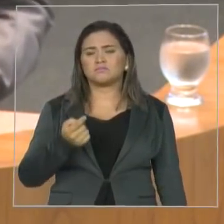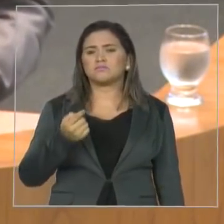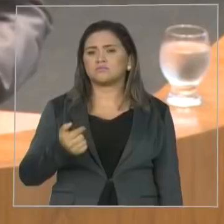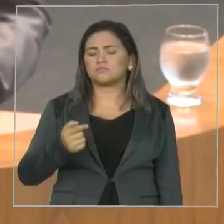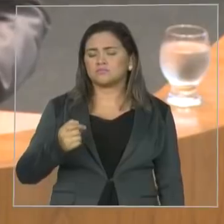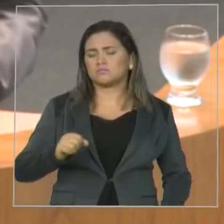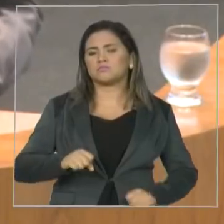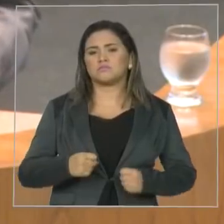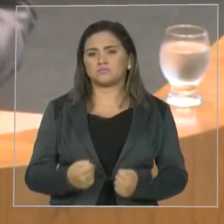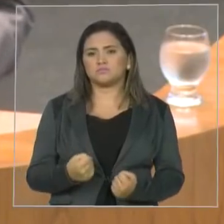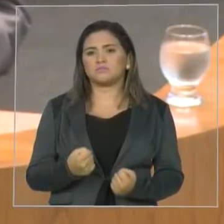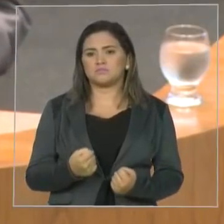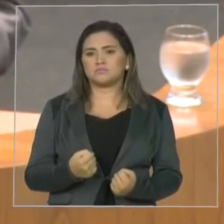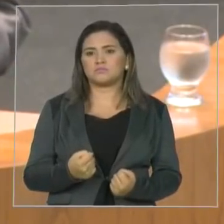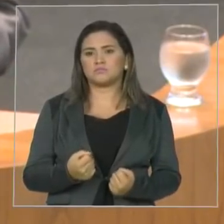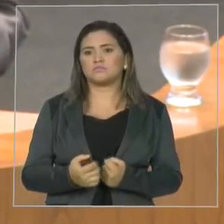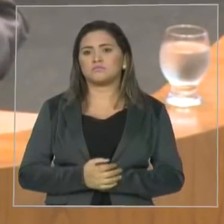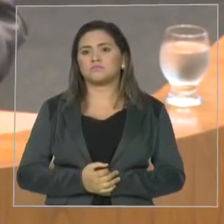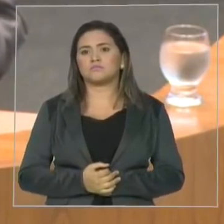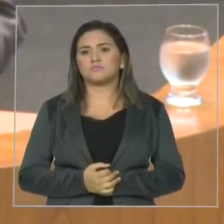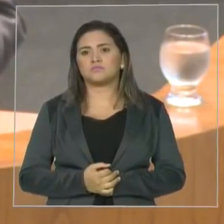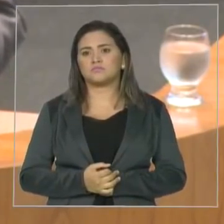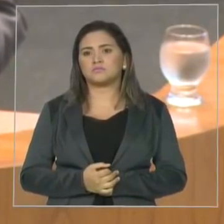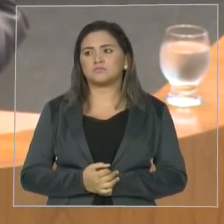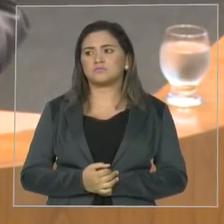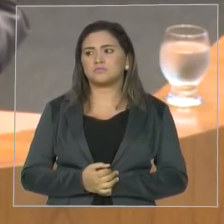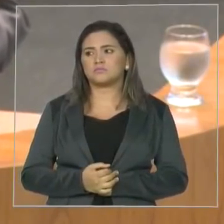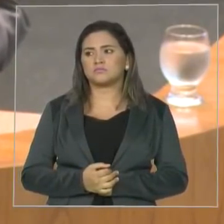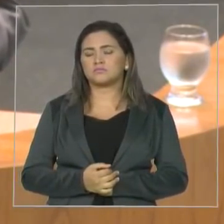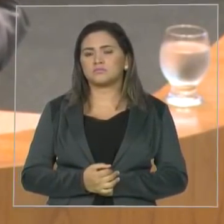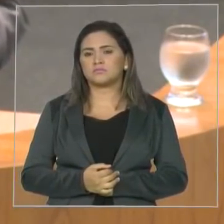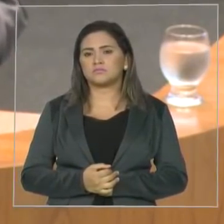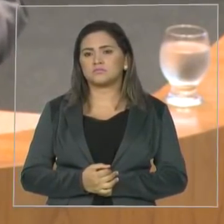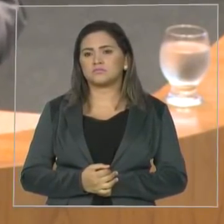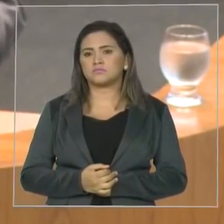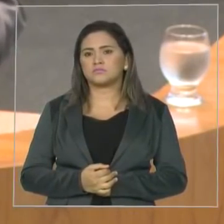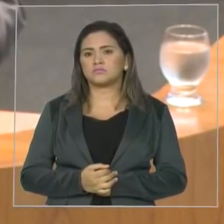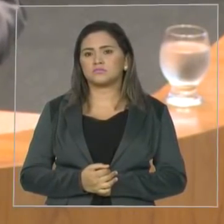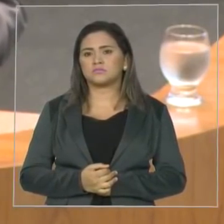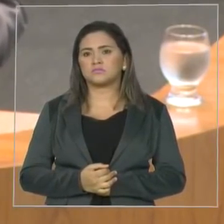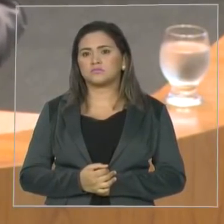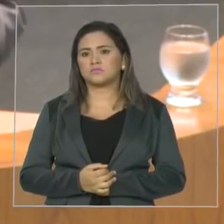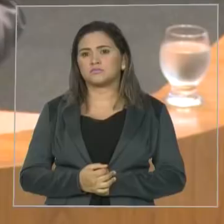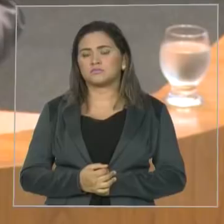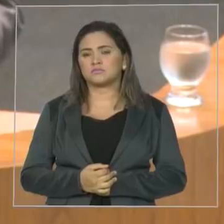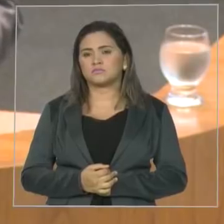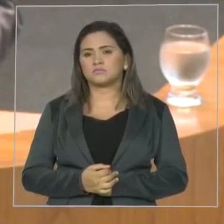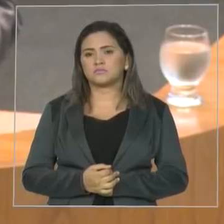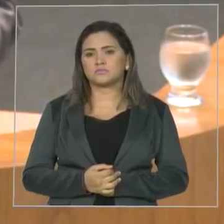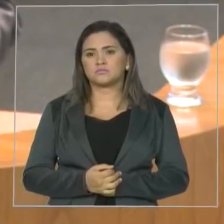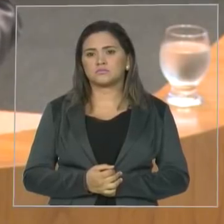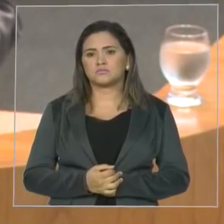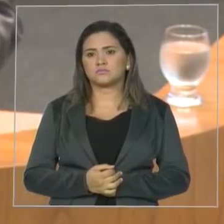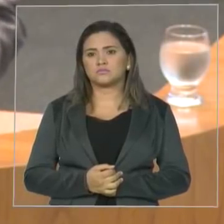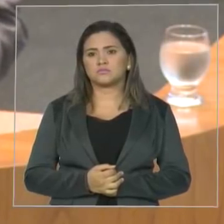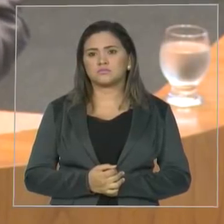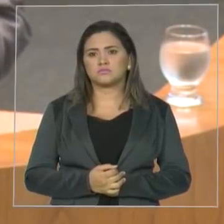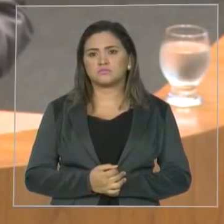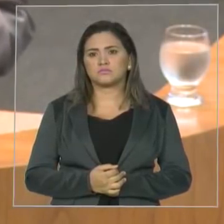são totalmente diferentes. Aquela missão não tem nada a ver com a intervenção federal do Rio de Janeiro.